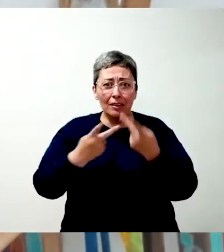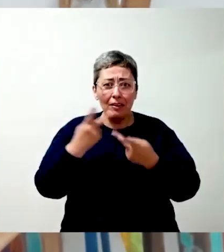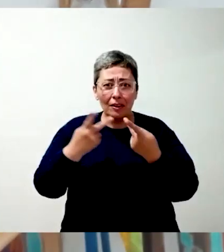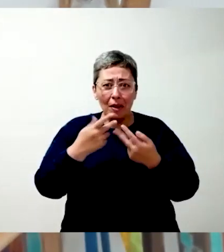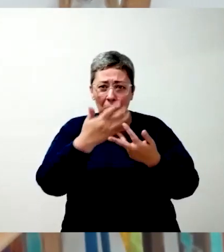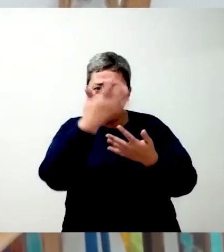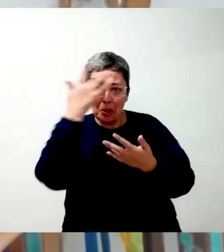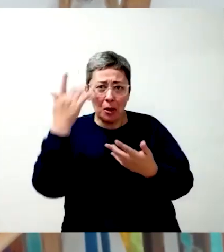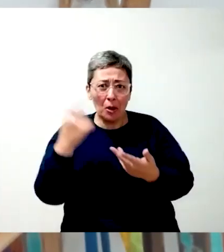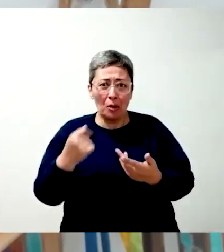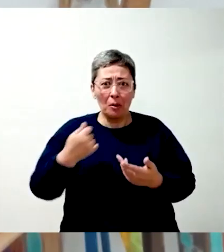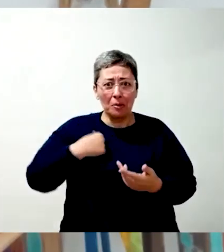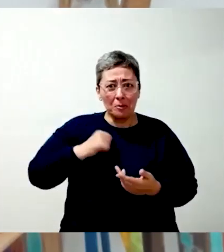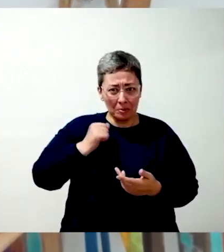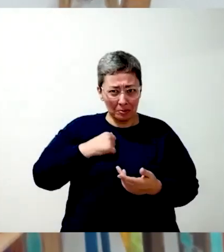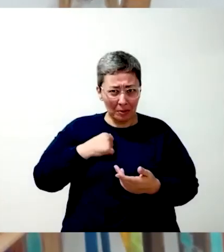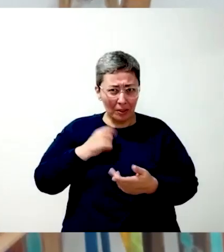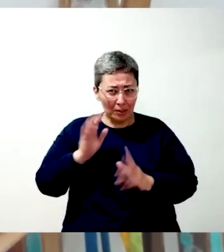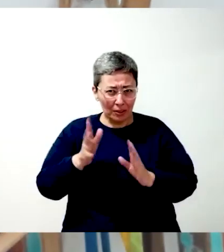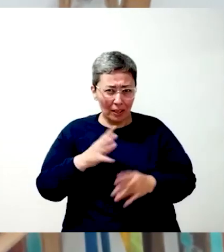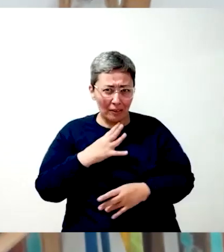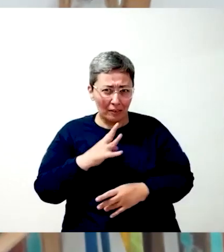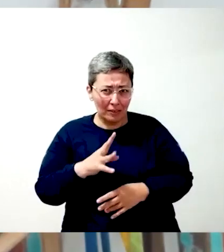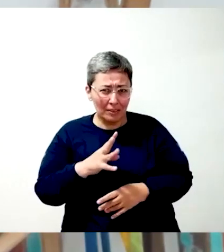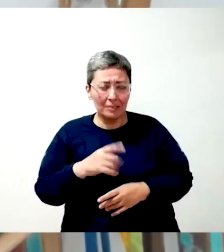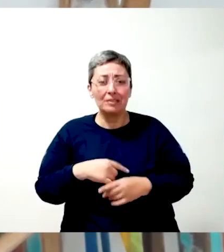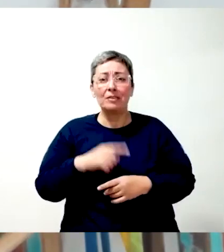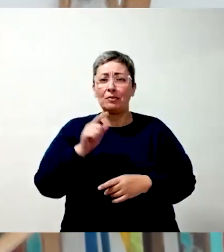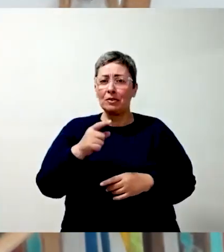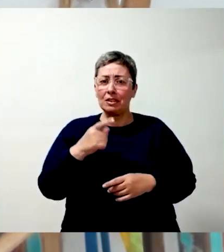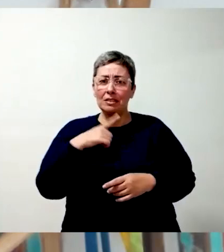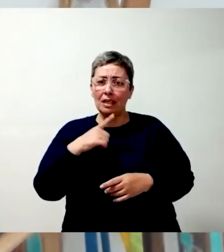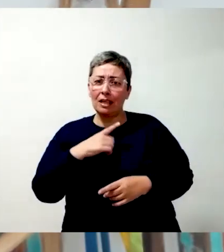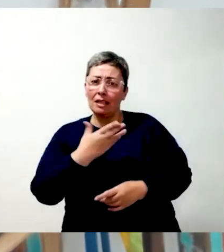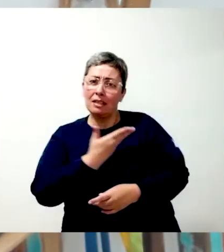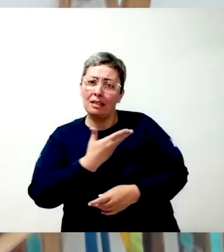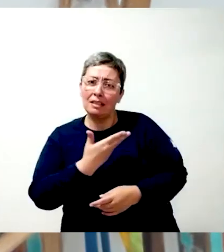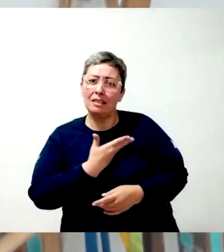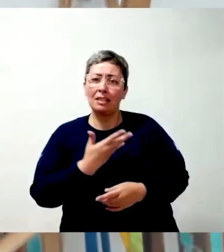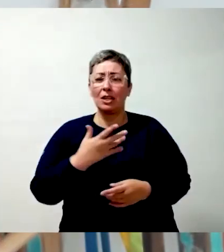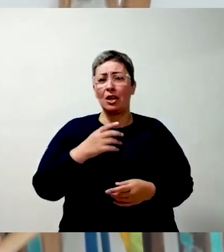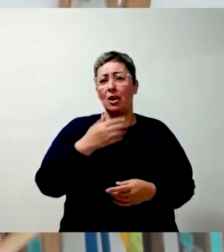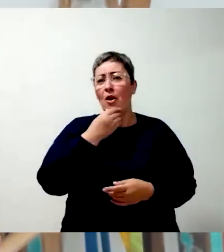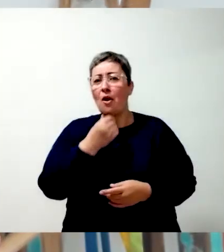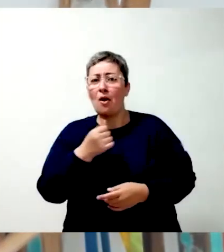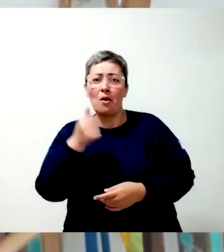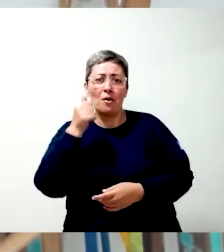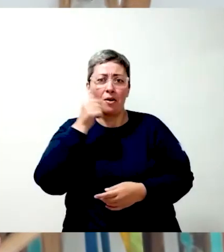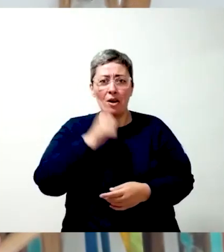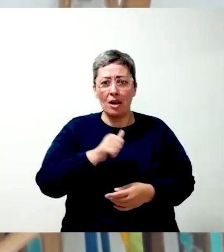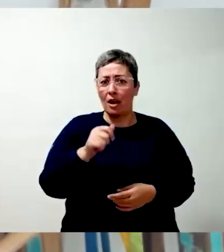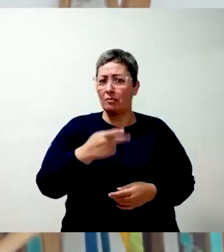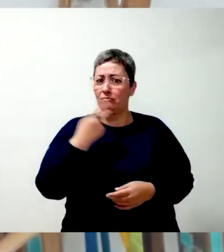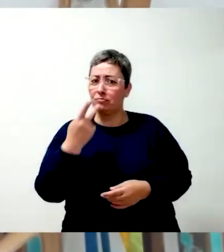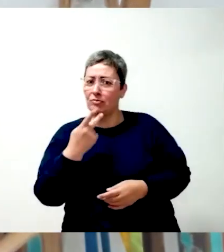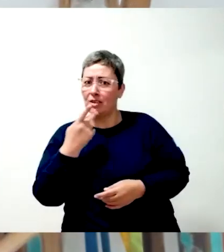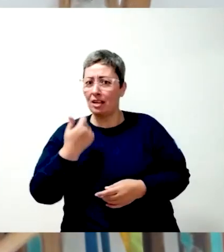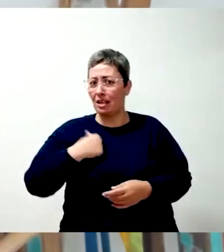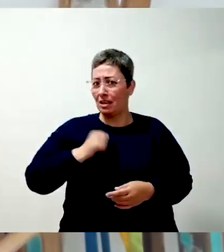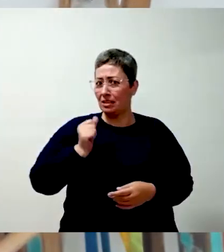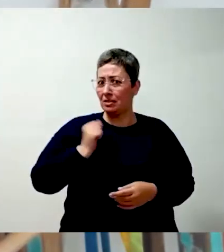alguém falando em espanhol com vocês? Já? Por acaso vocês têm algum amigo, alguma amiga que fala a